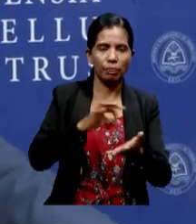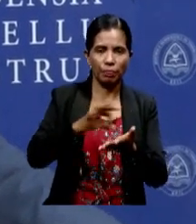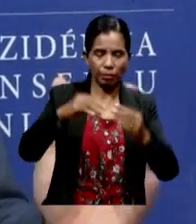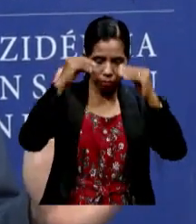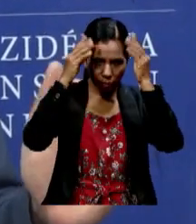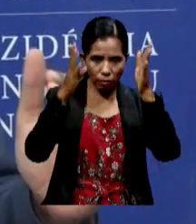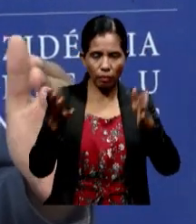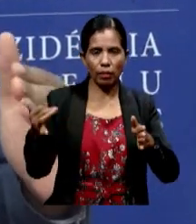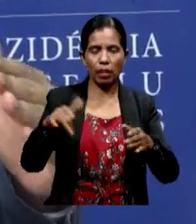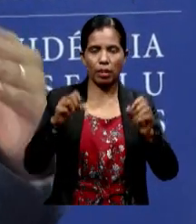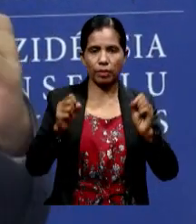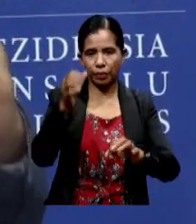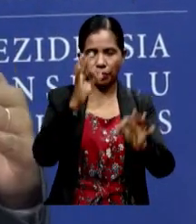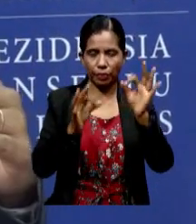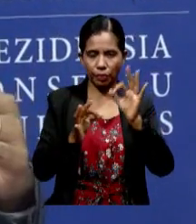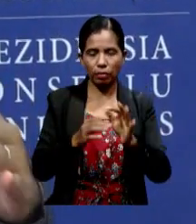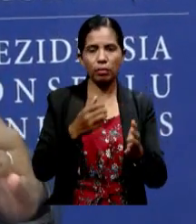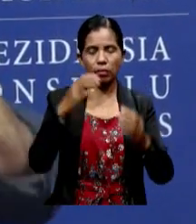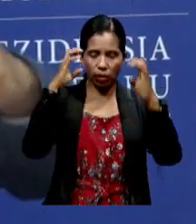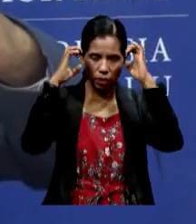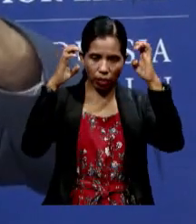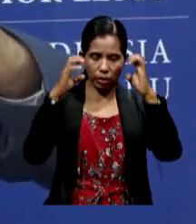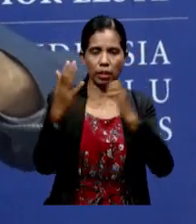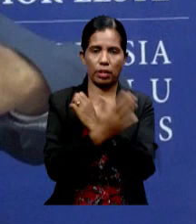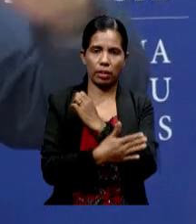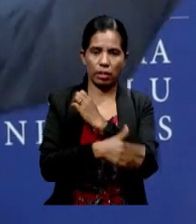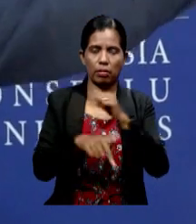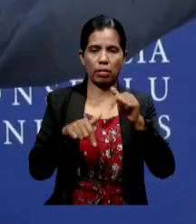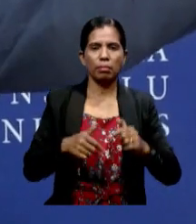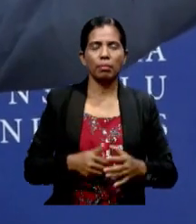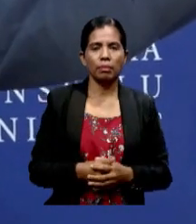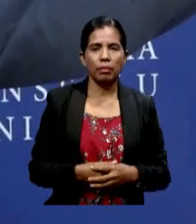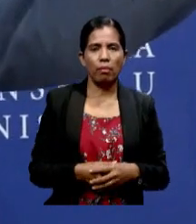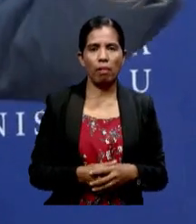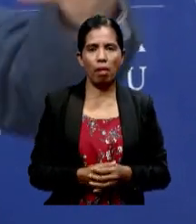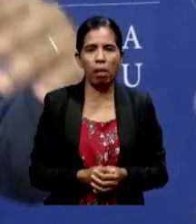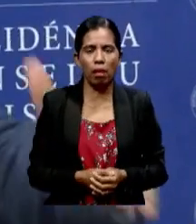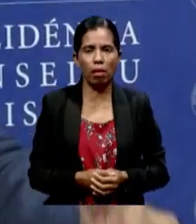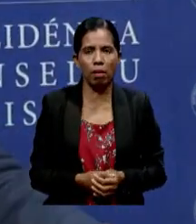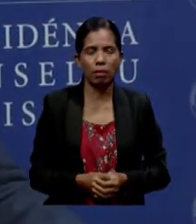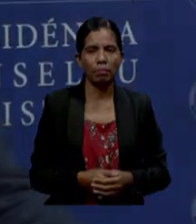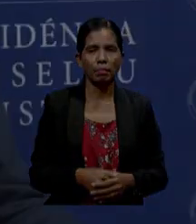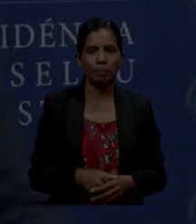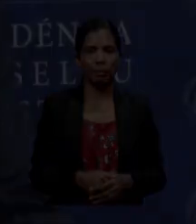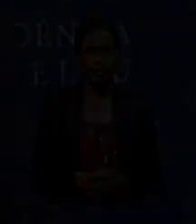professor Sira, atu garante qualidade educação e a país nem. Agustin da Costa, Adere Tuximenis, GMN.